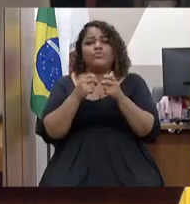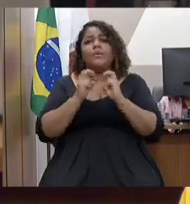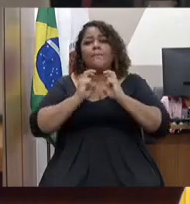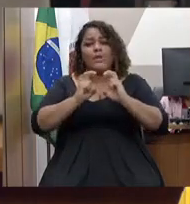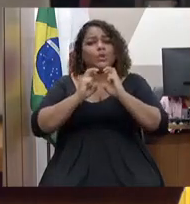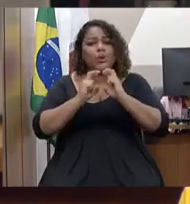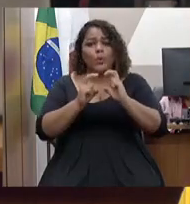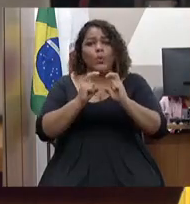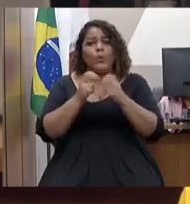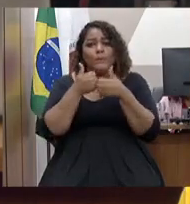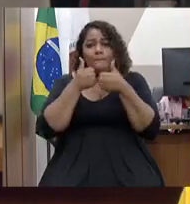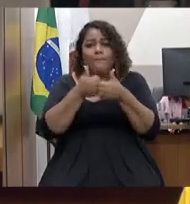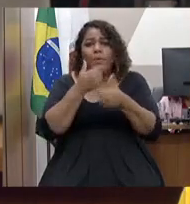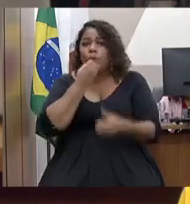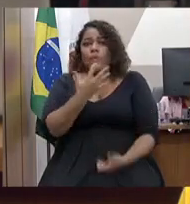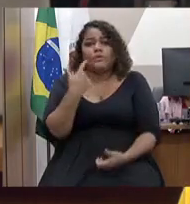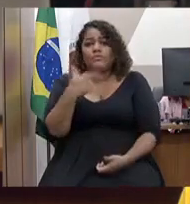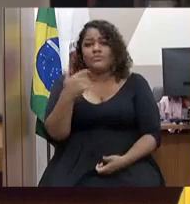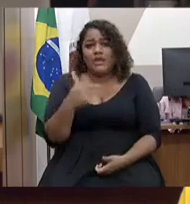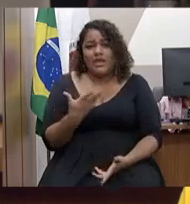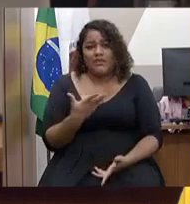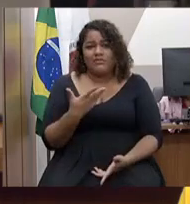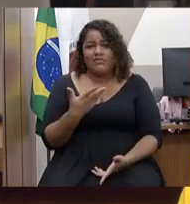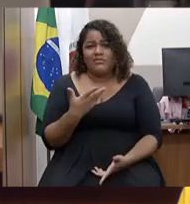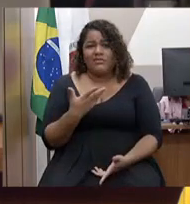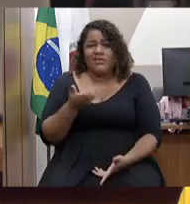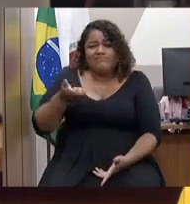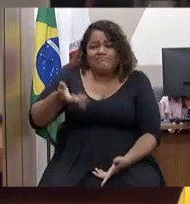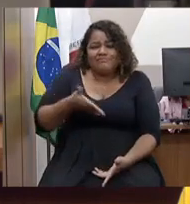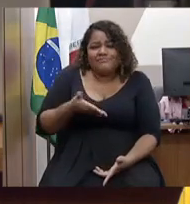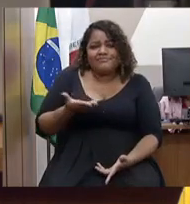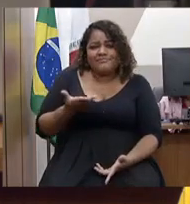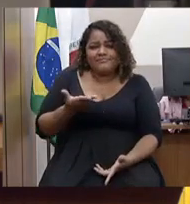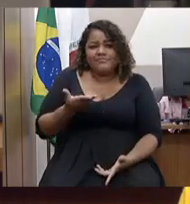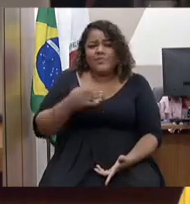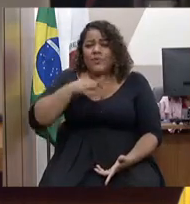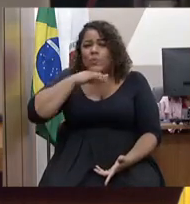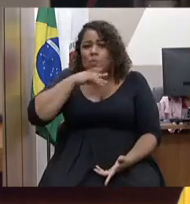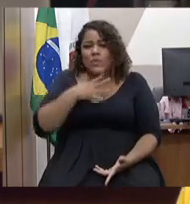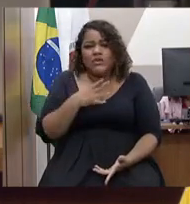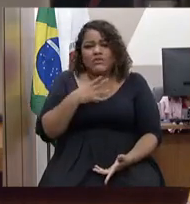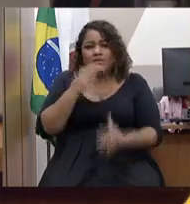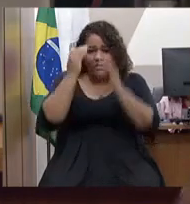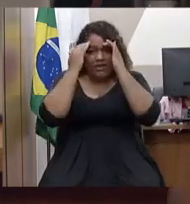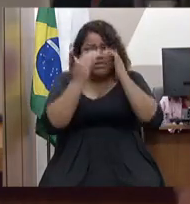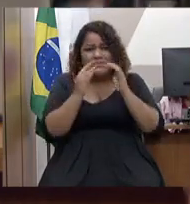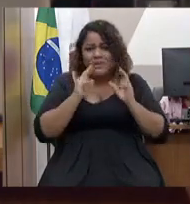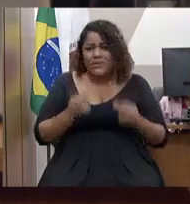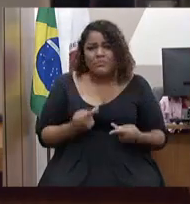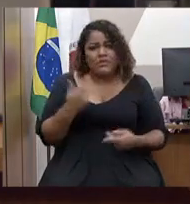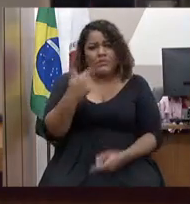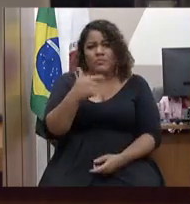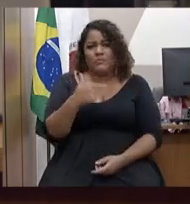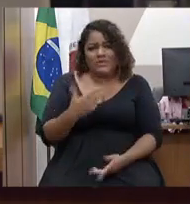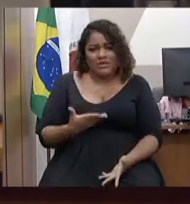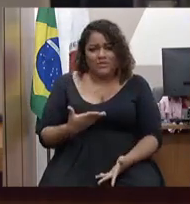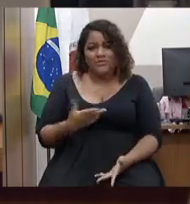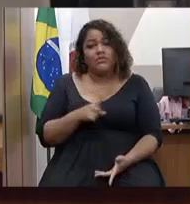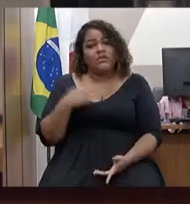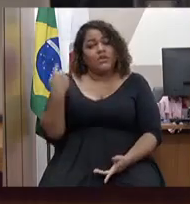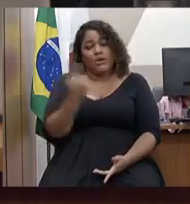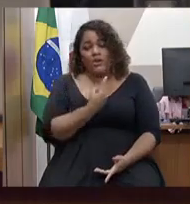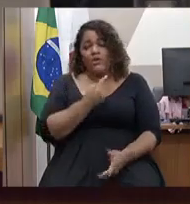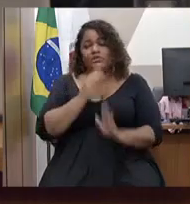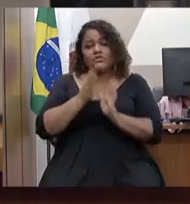de um transporte público precário destruído desumano E convivemos com isso há anos